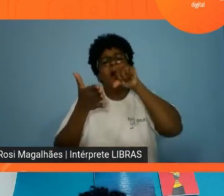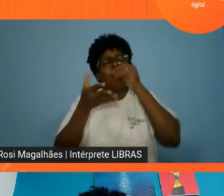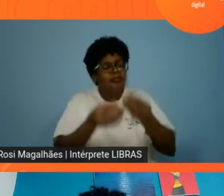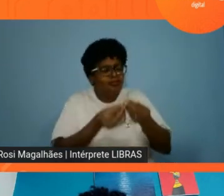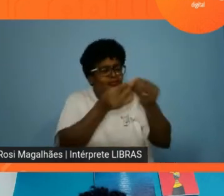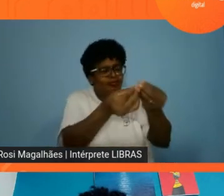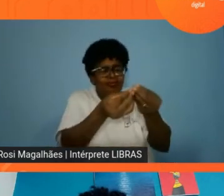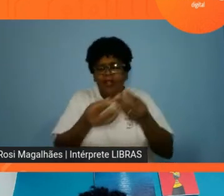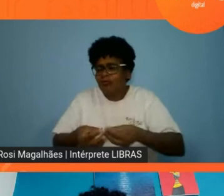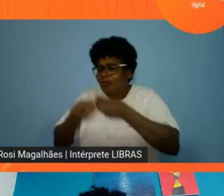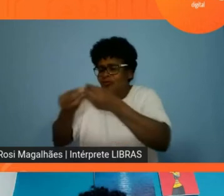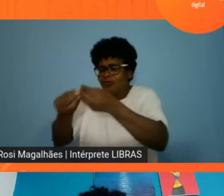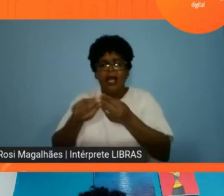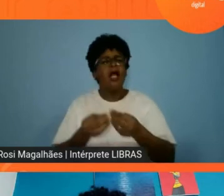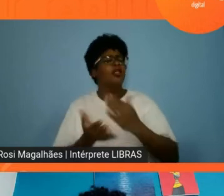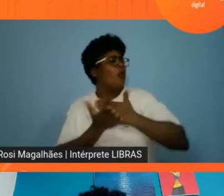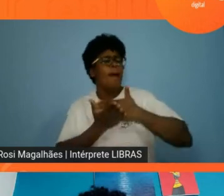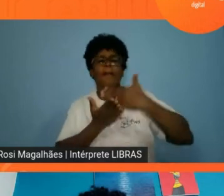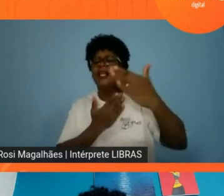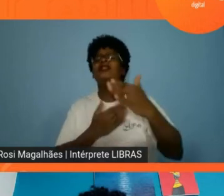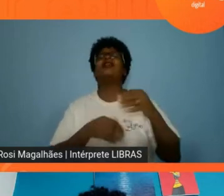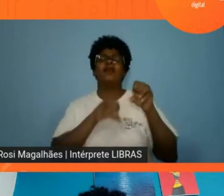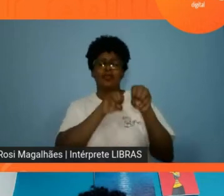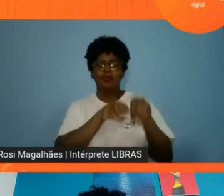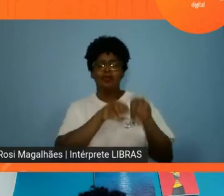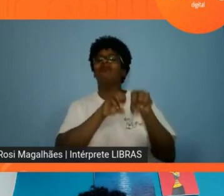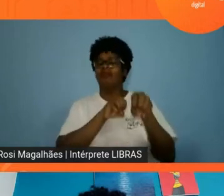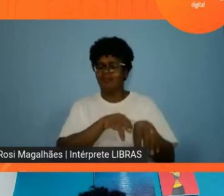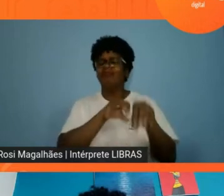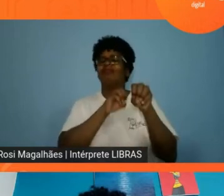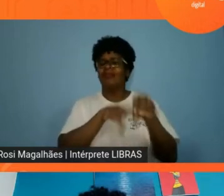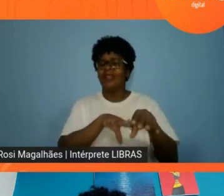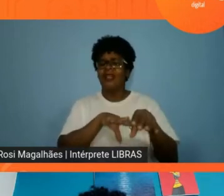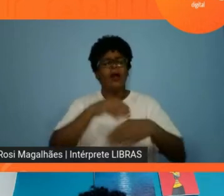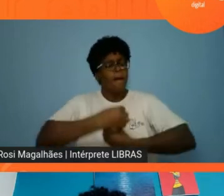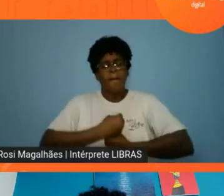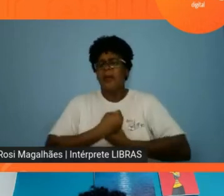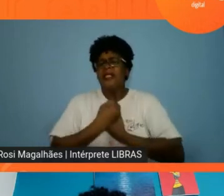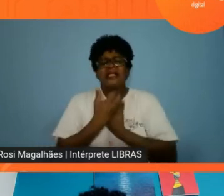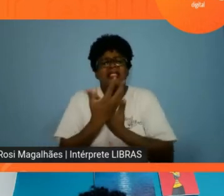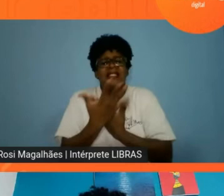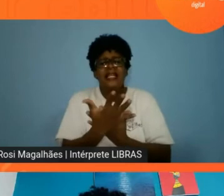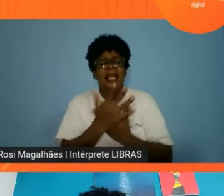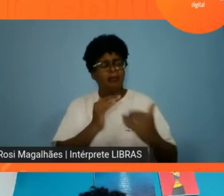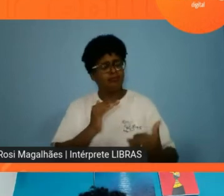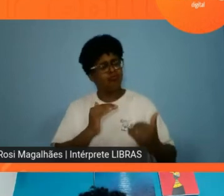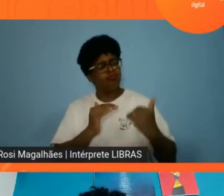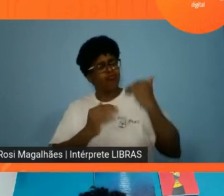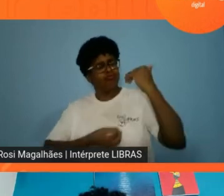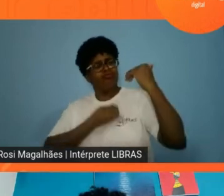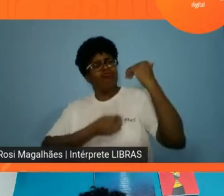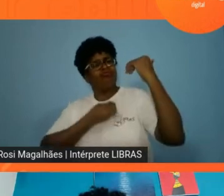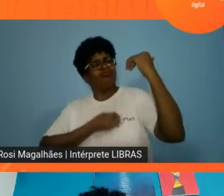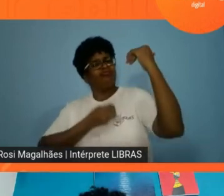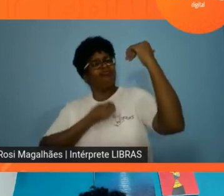o momento que eu comecei a alfabetizar. Então, eu sinto que a poesia ela cresceu junto comigo, como uma forma de eu transbordar